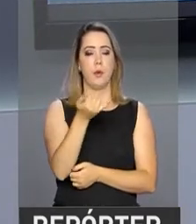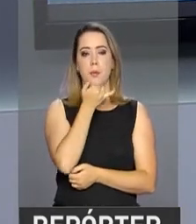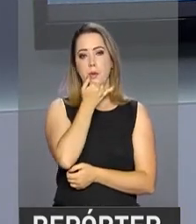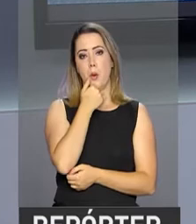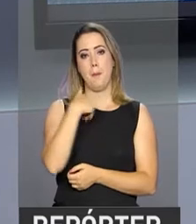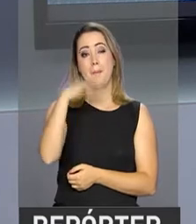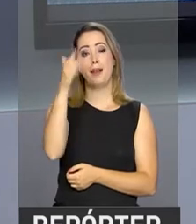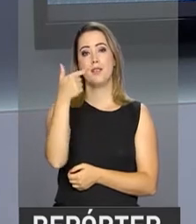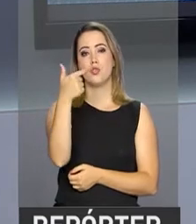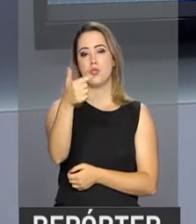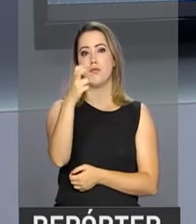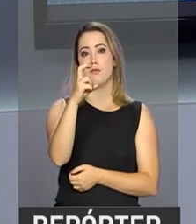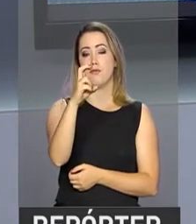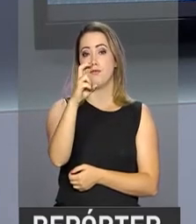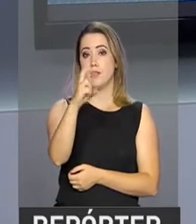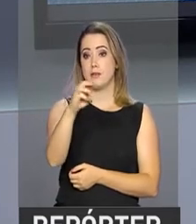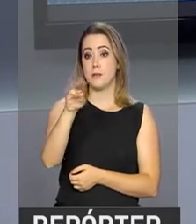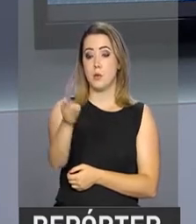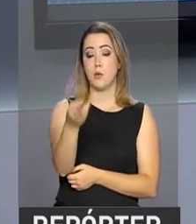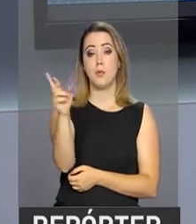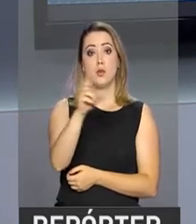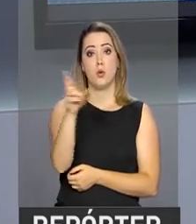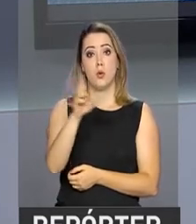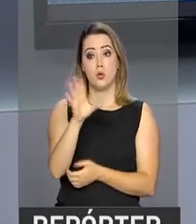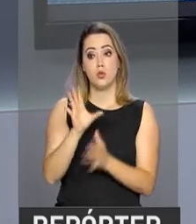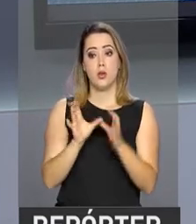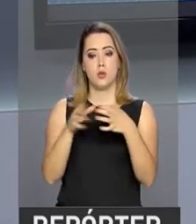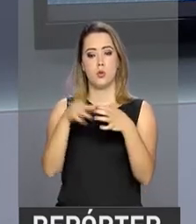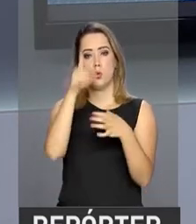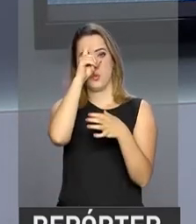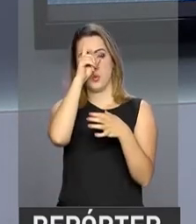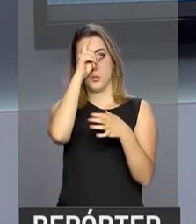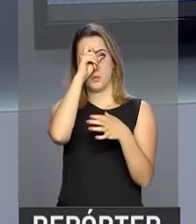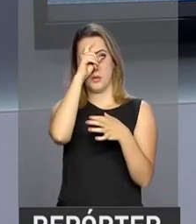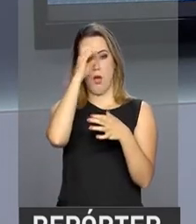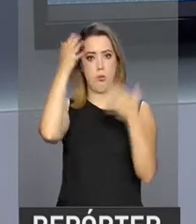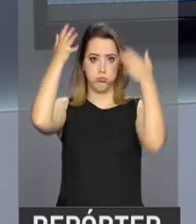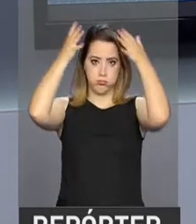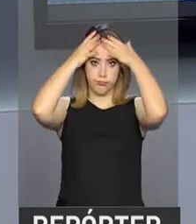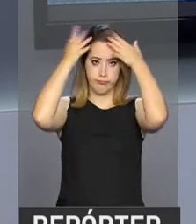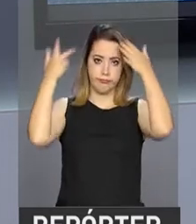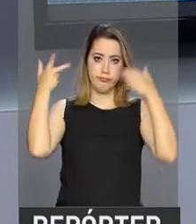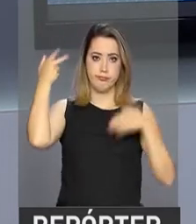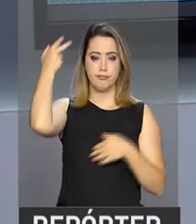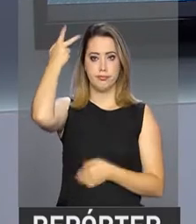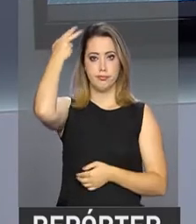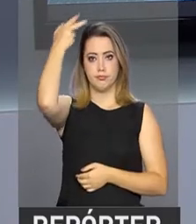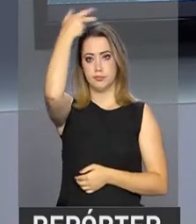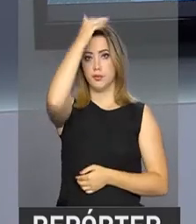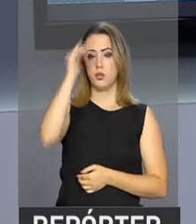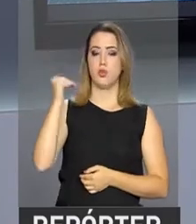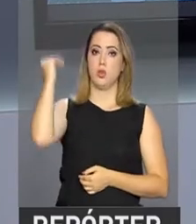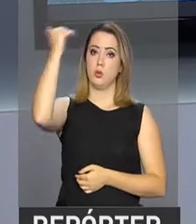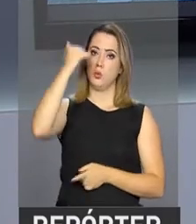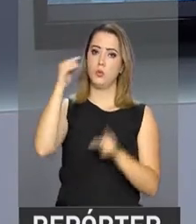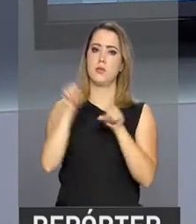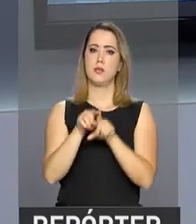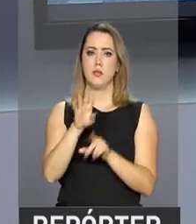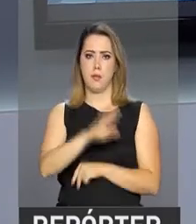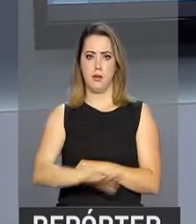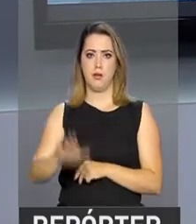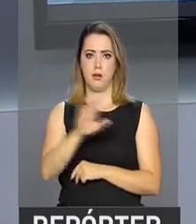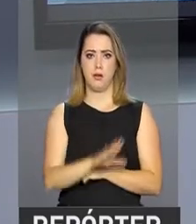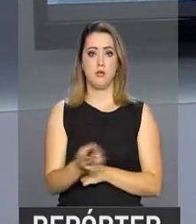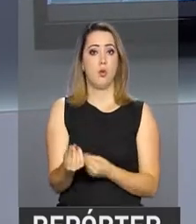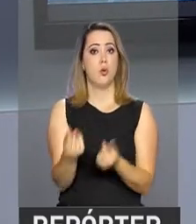instituto estadual do cérebro no rio de janeiro o hospital é referência em neurocirurgia de adultos e crianças e com os recursos